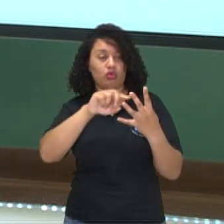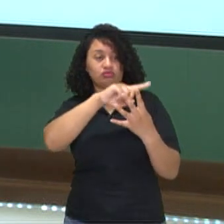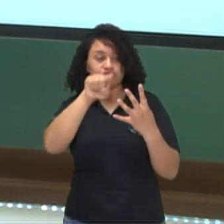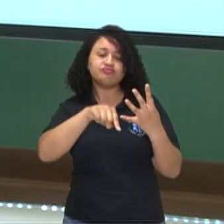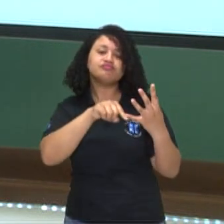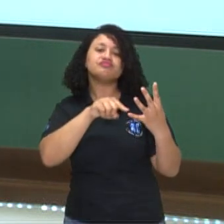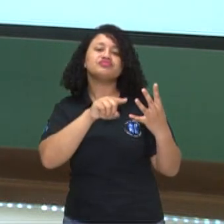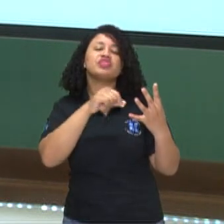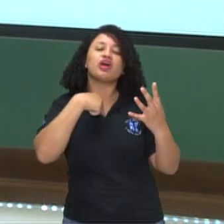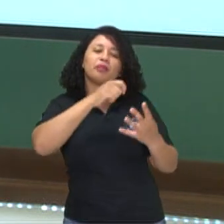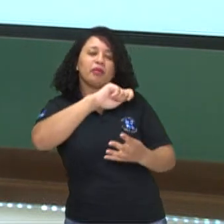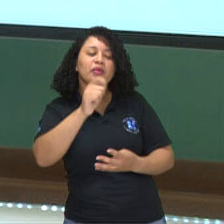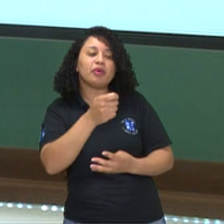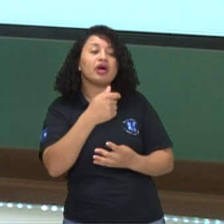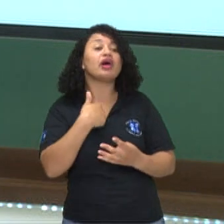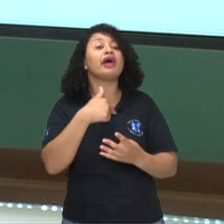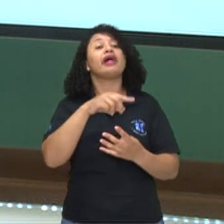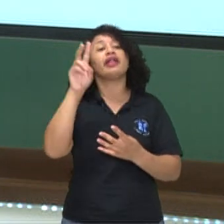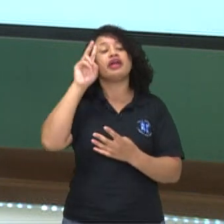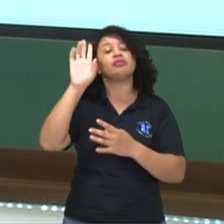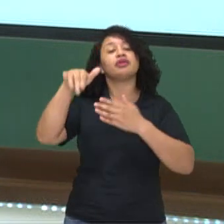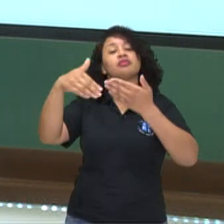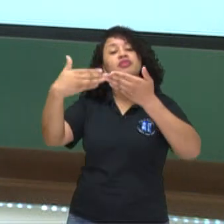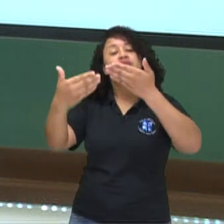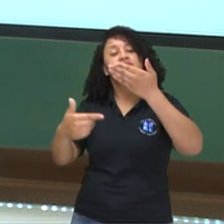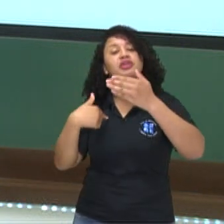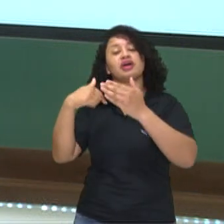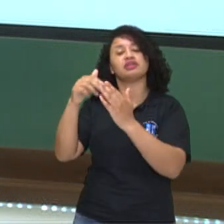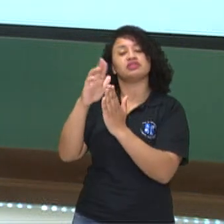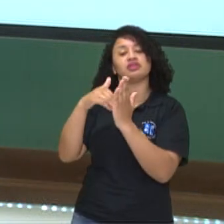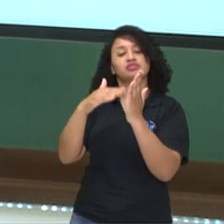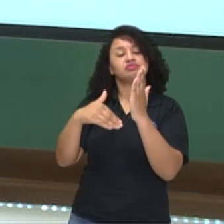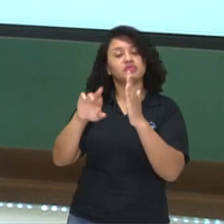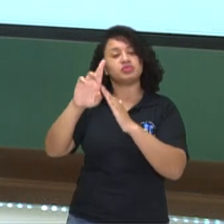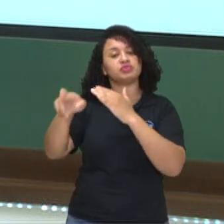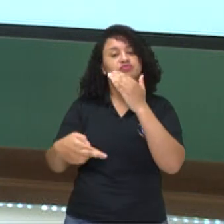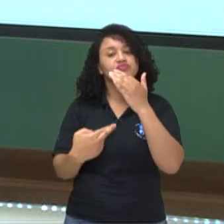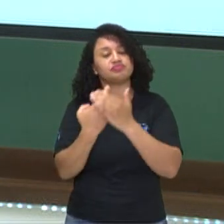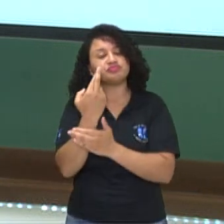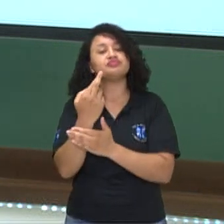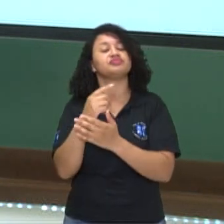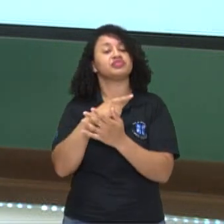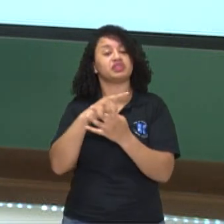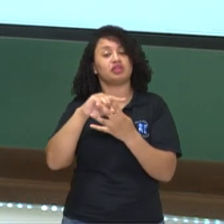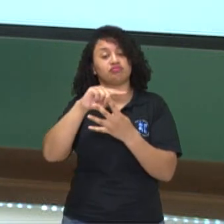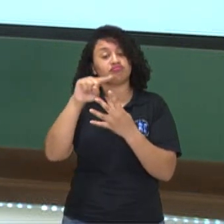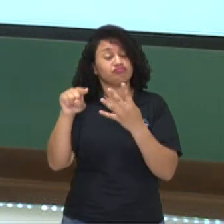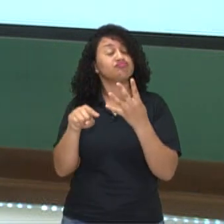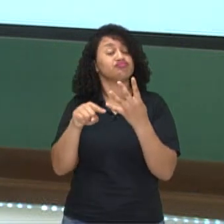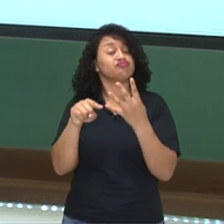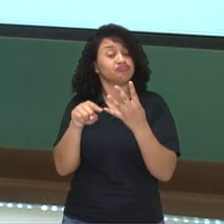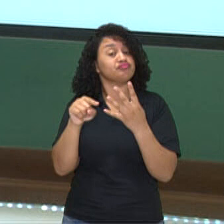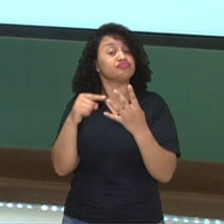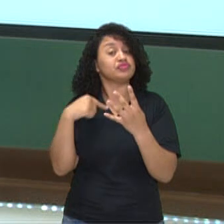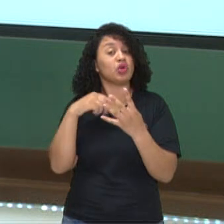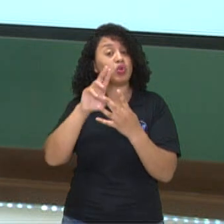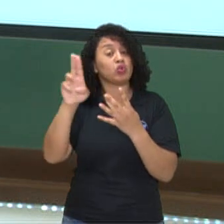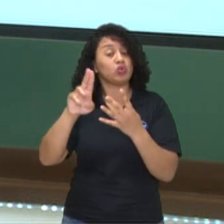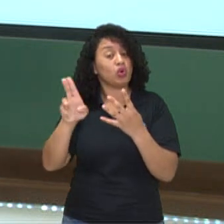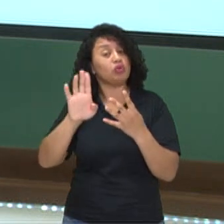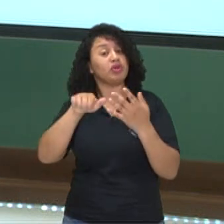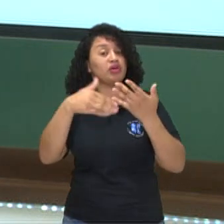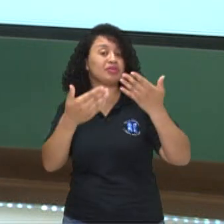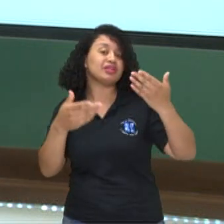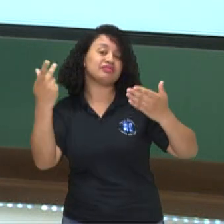nomes, aos pintores renascentistas italianos, Leonardo da Vinci, Rafael Sanzio, Michelangelo